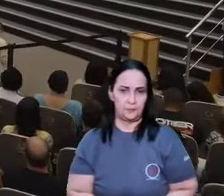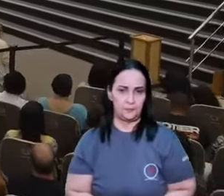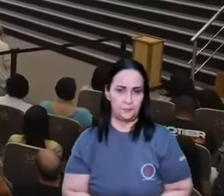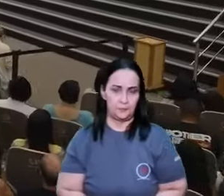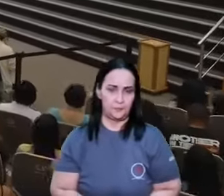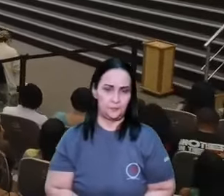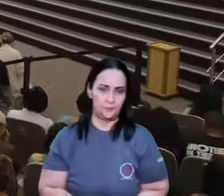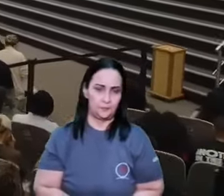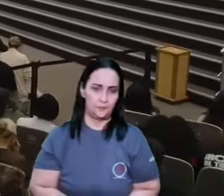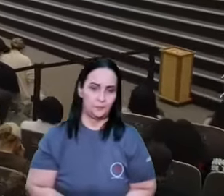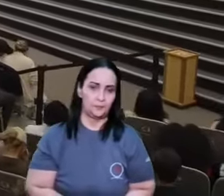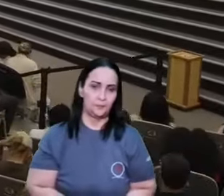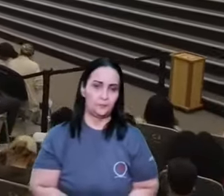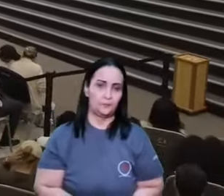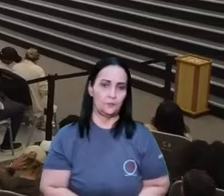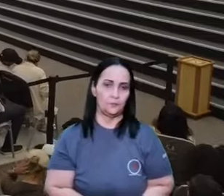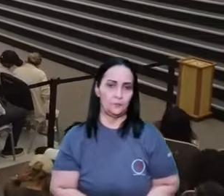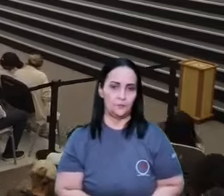ah